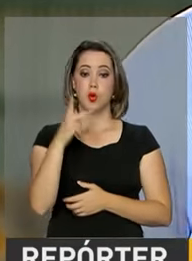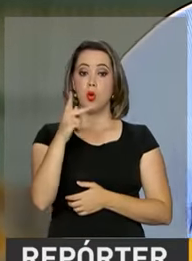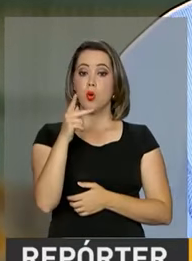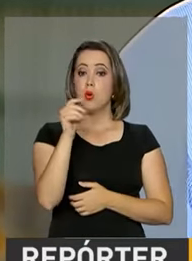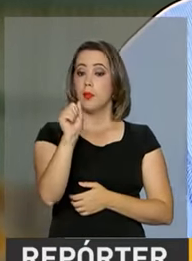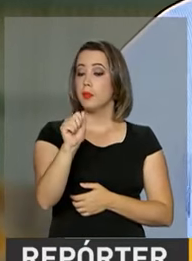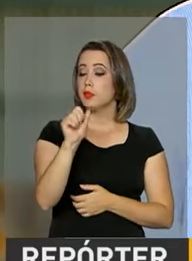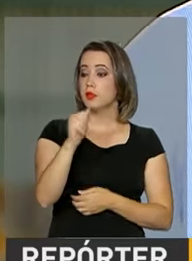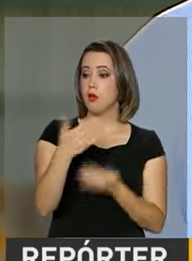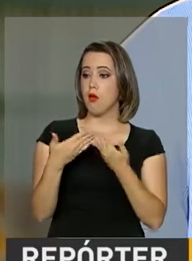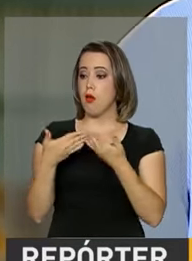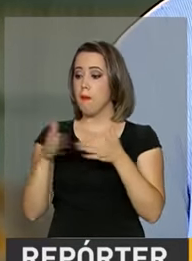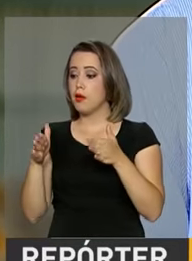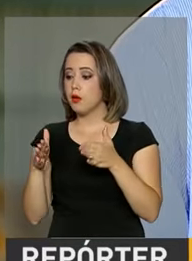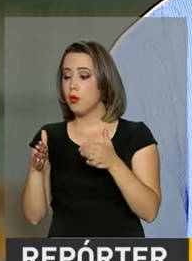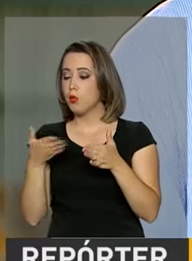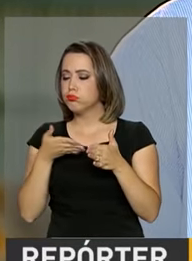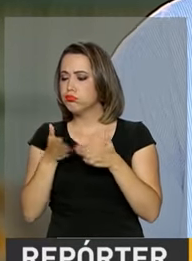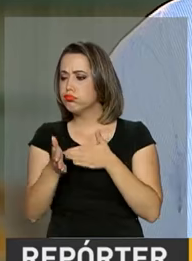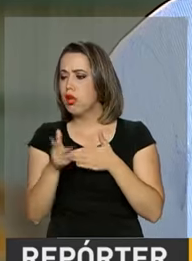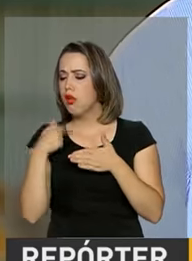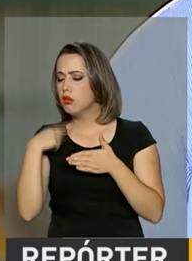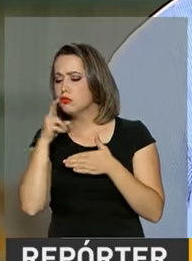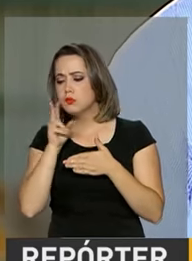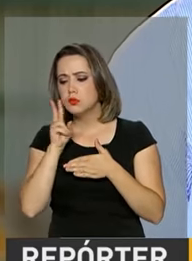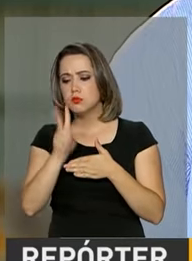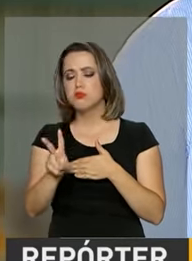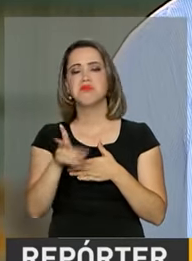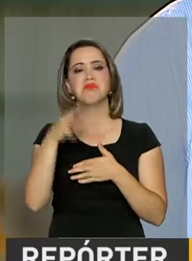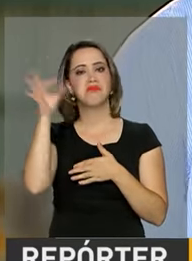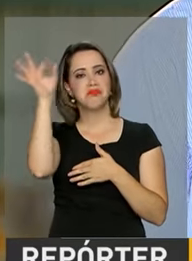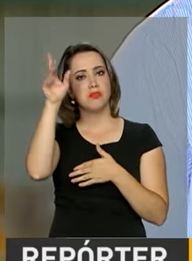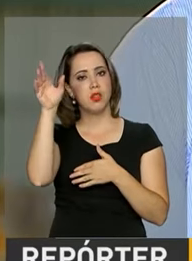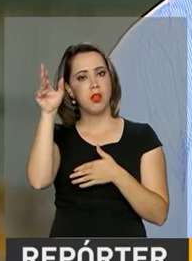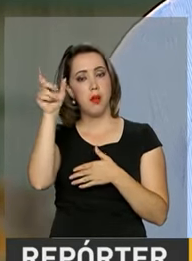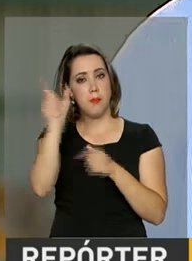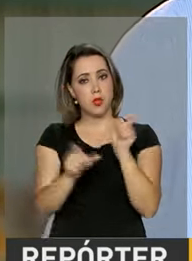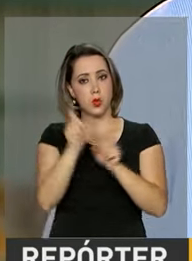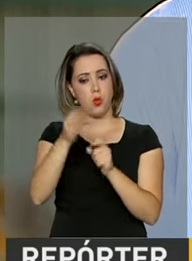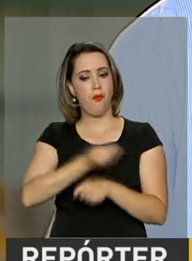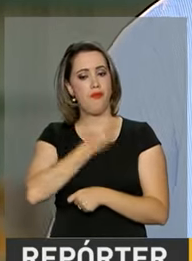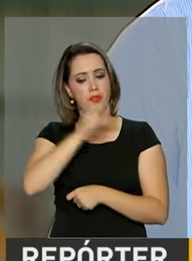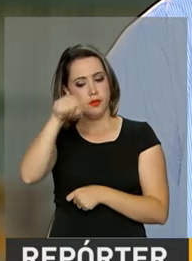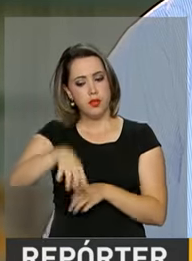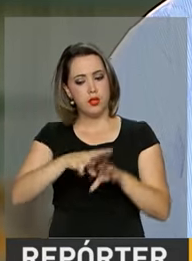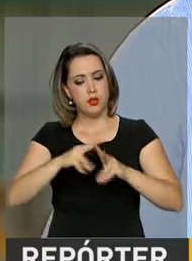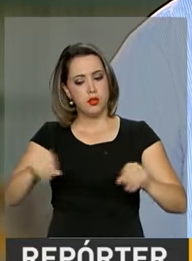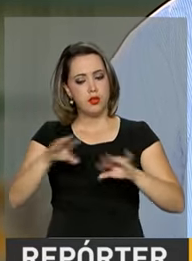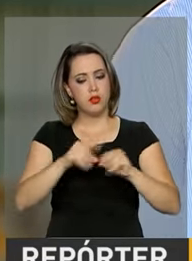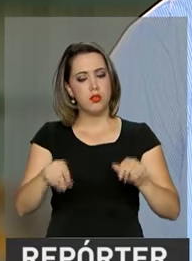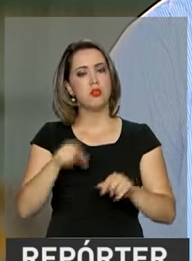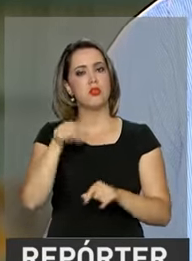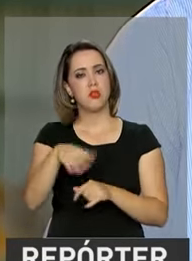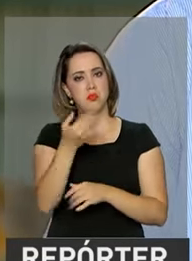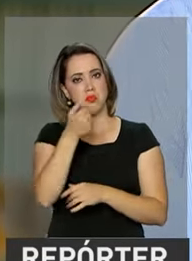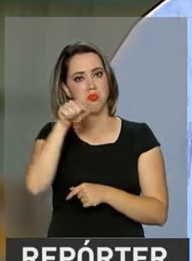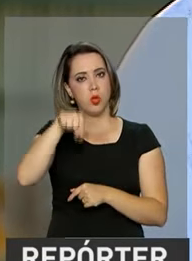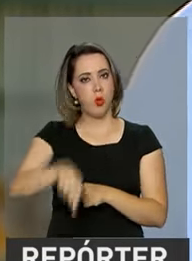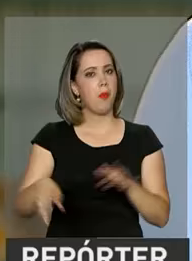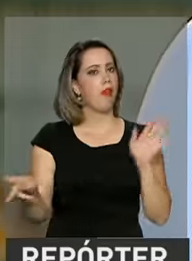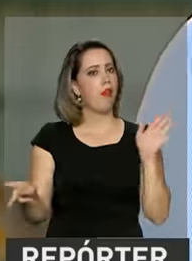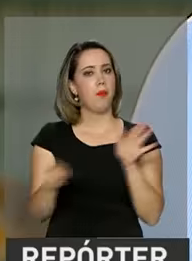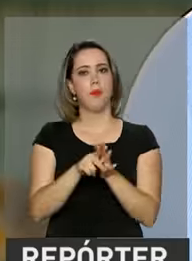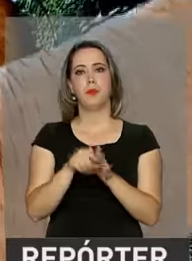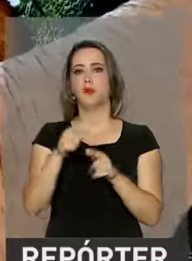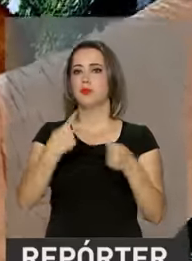abriu, o governo abriu, então muita gente ficou na terra, vive da terra e produz aqui e é consumida aqui